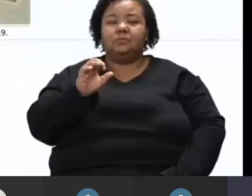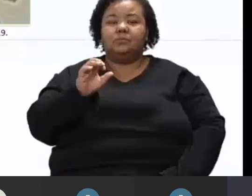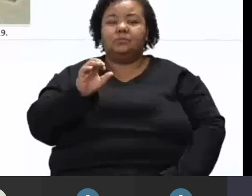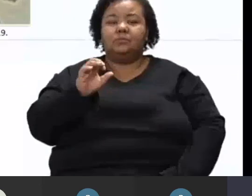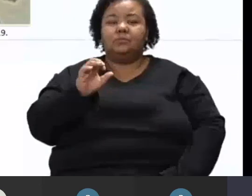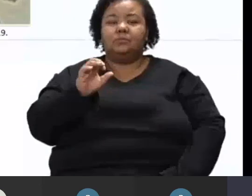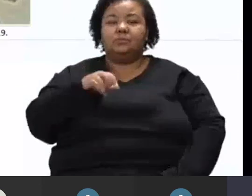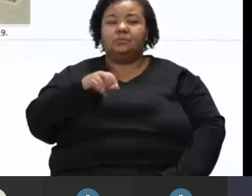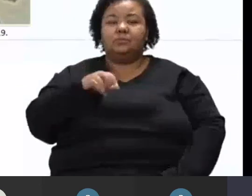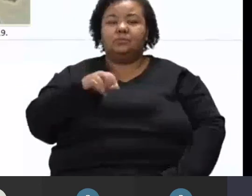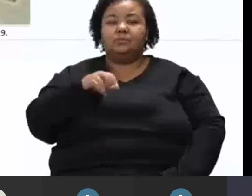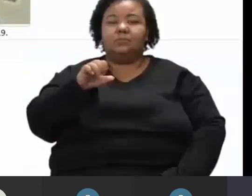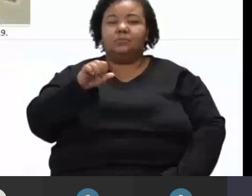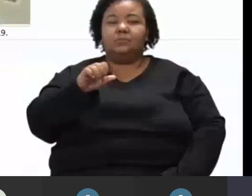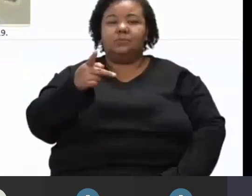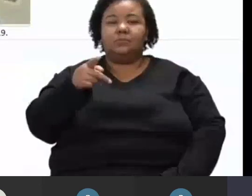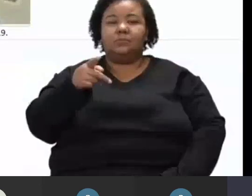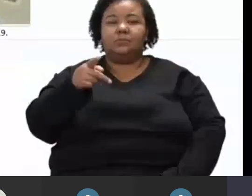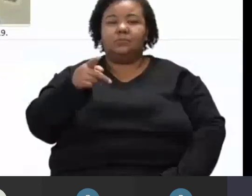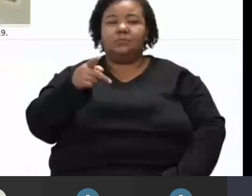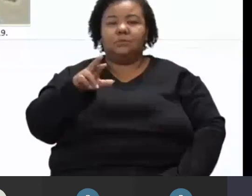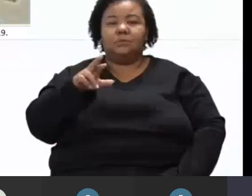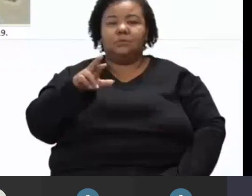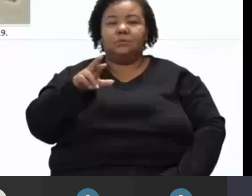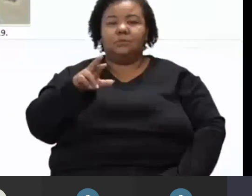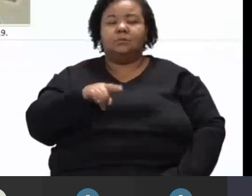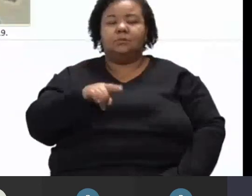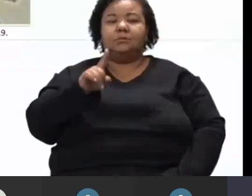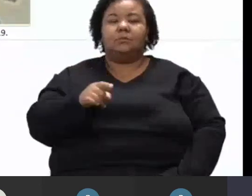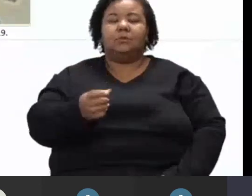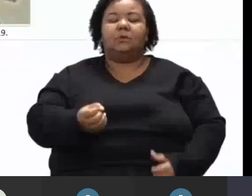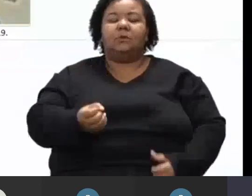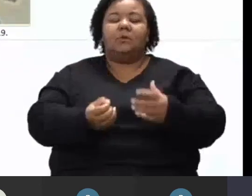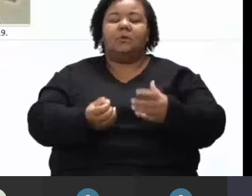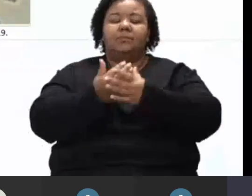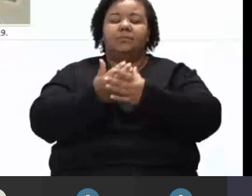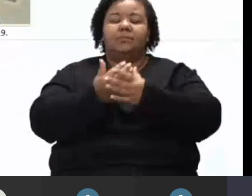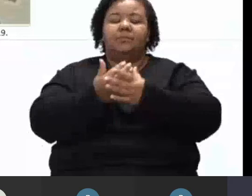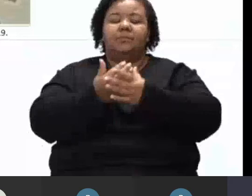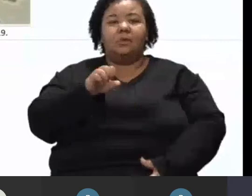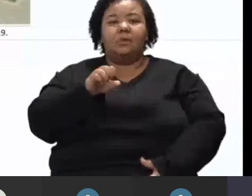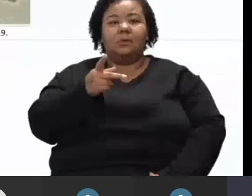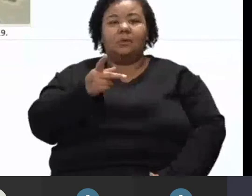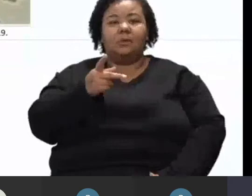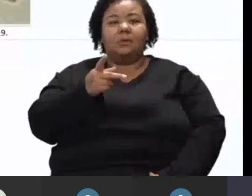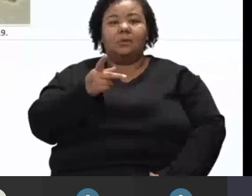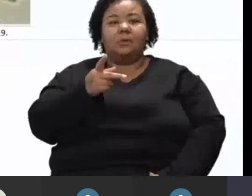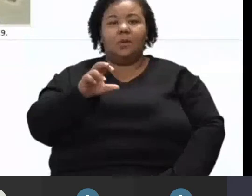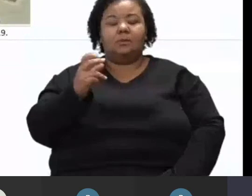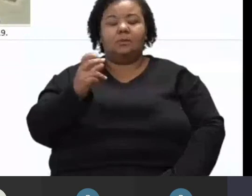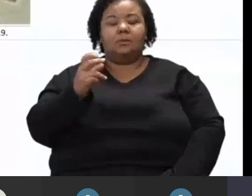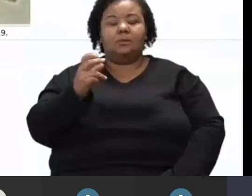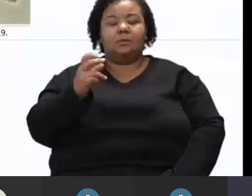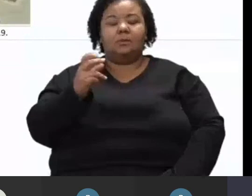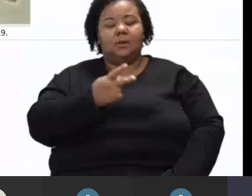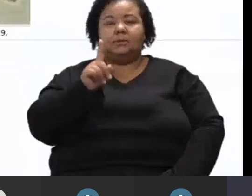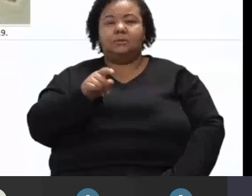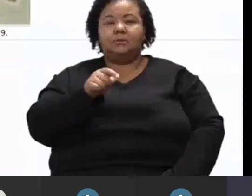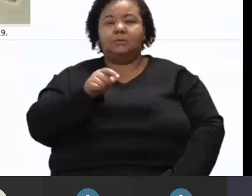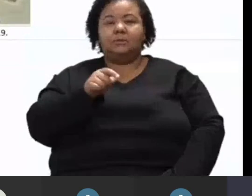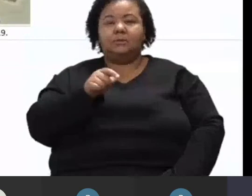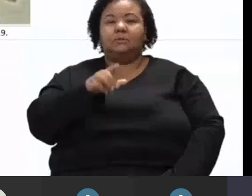são chamados de esporangiosporos, por quê? Porque eles dão origem aos esporos. Esses esporangiosporos